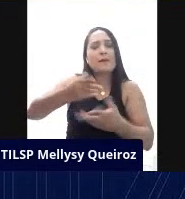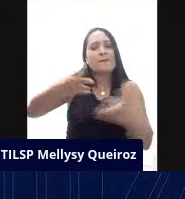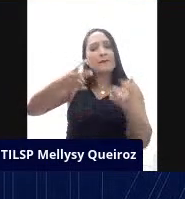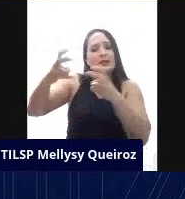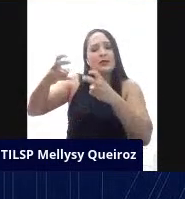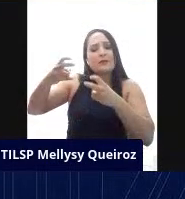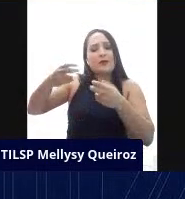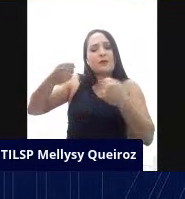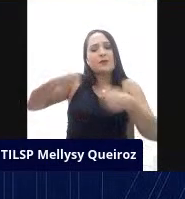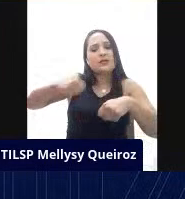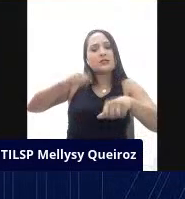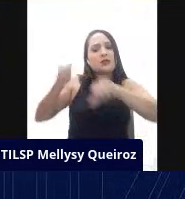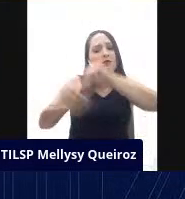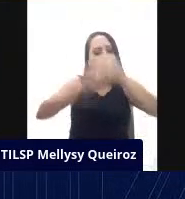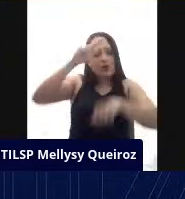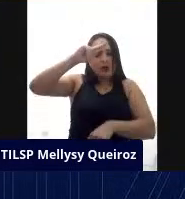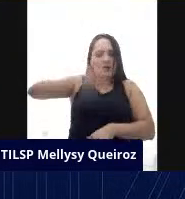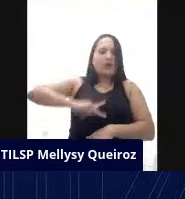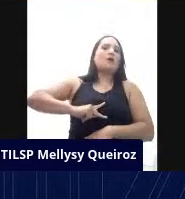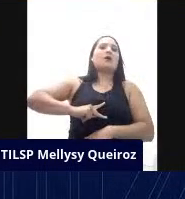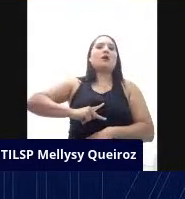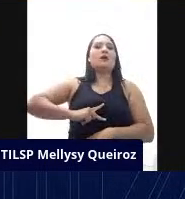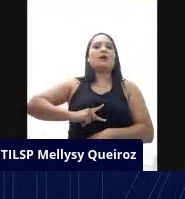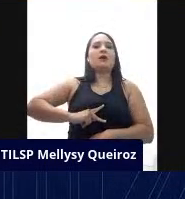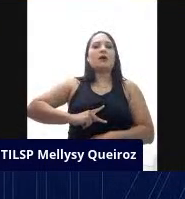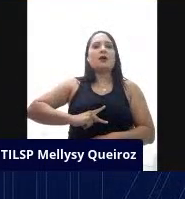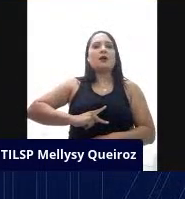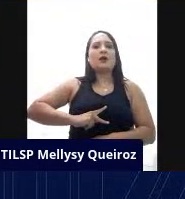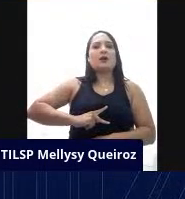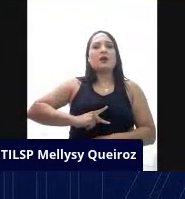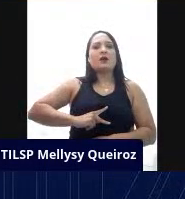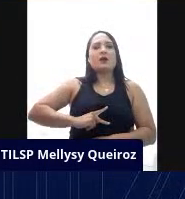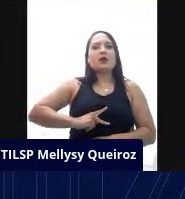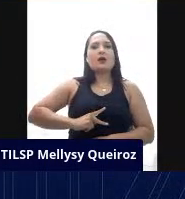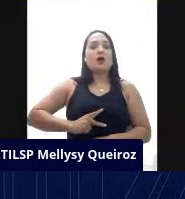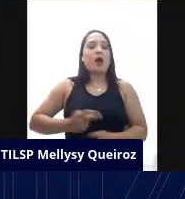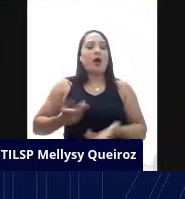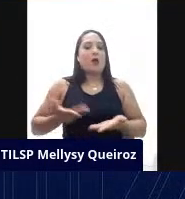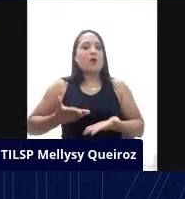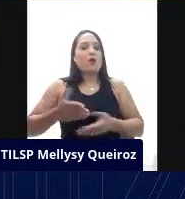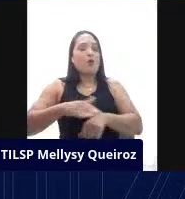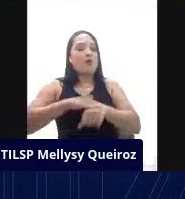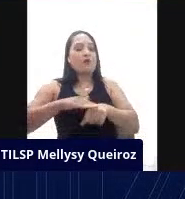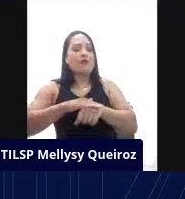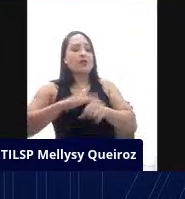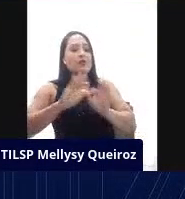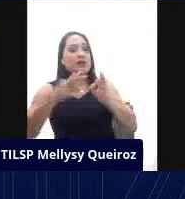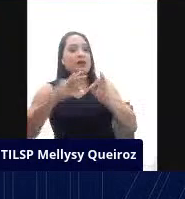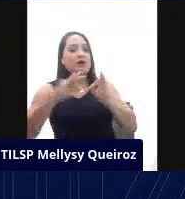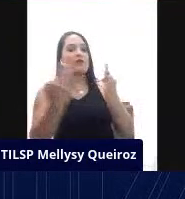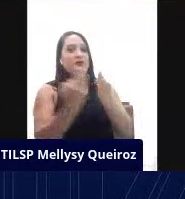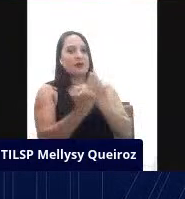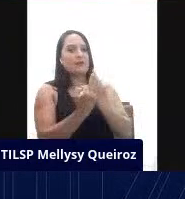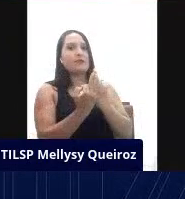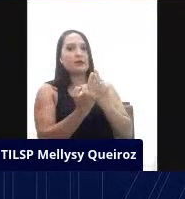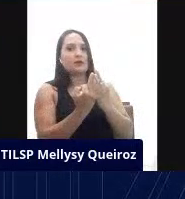quando decidiu que o ponto inicial seria uma conversa em família e muita boa